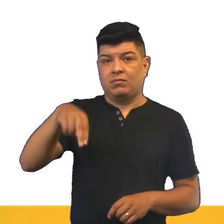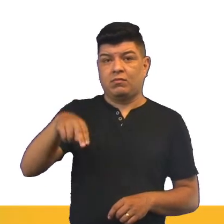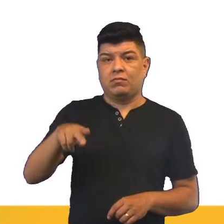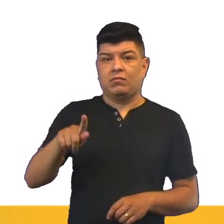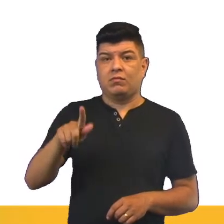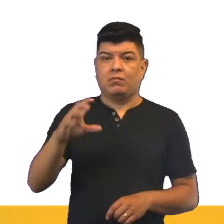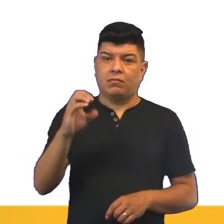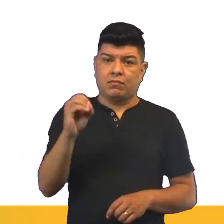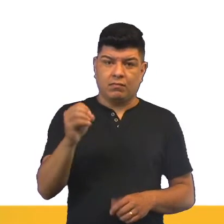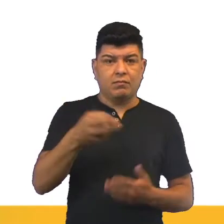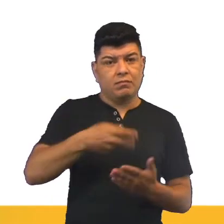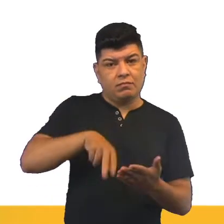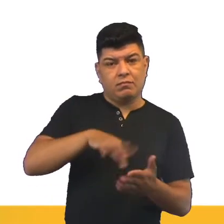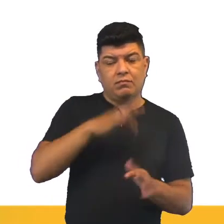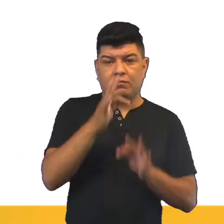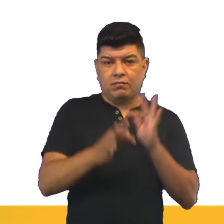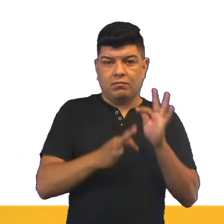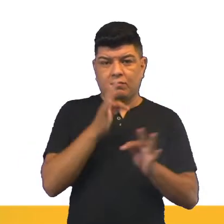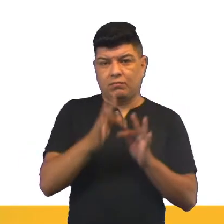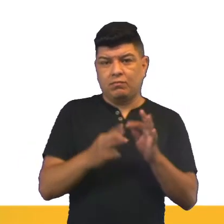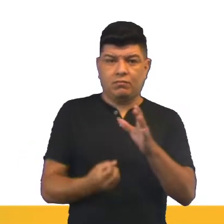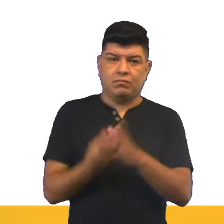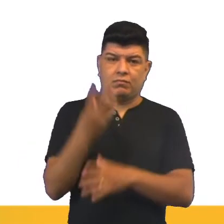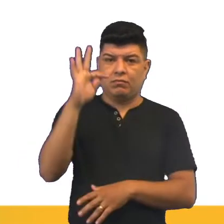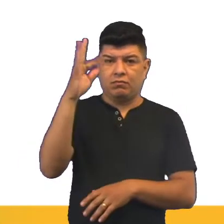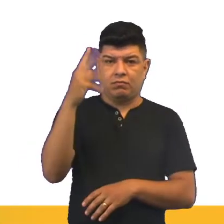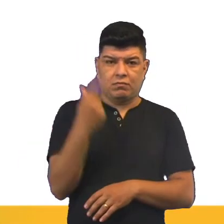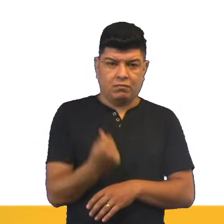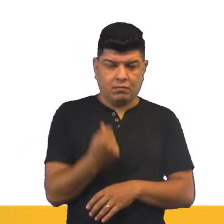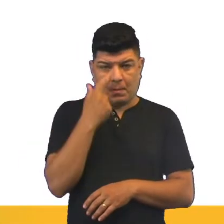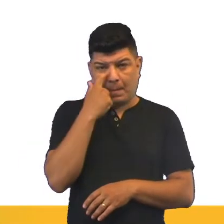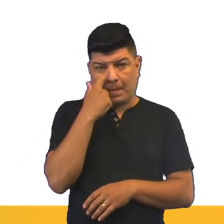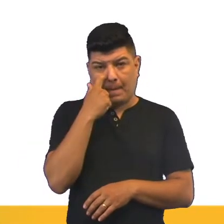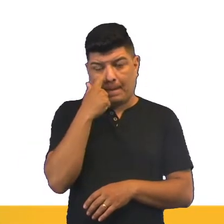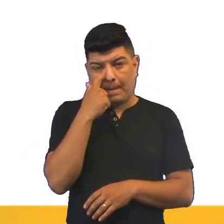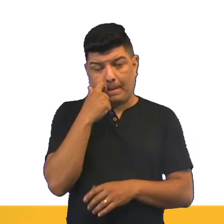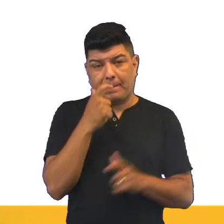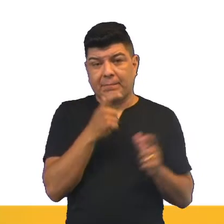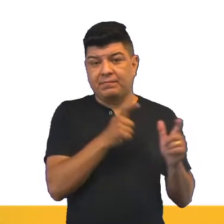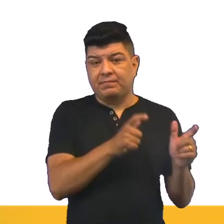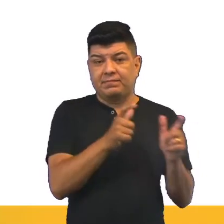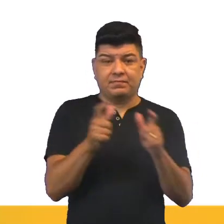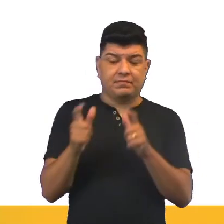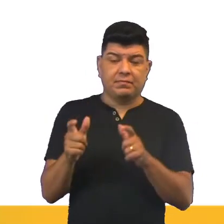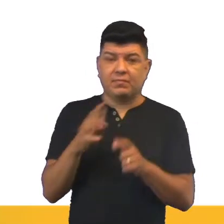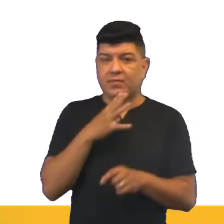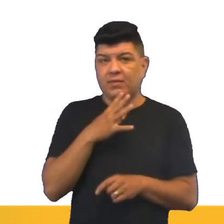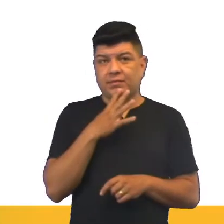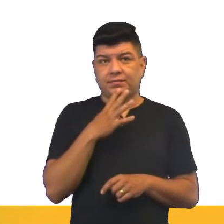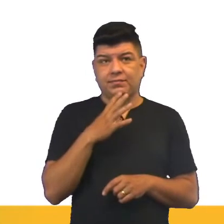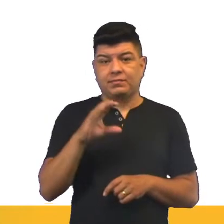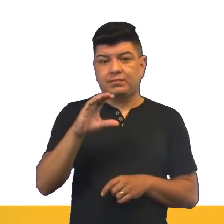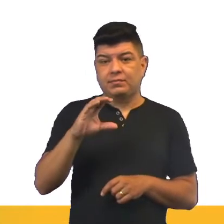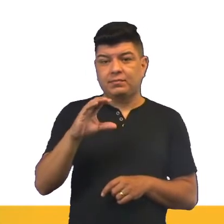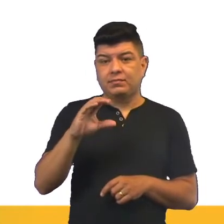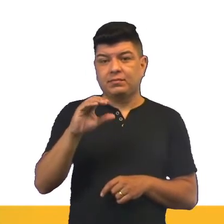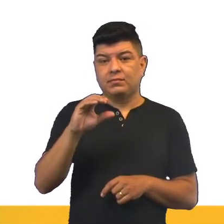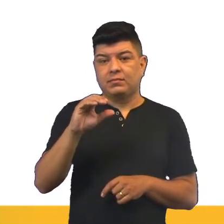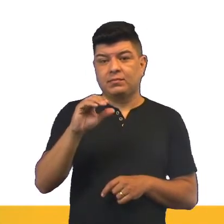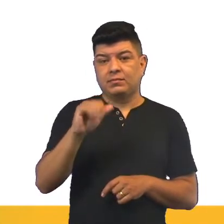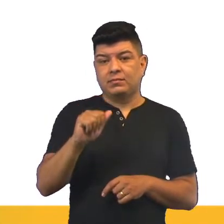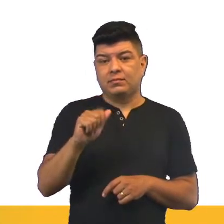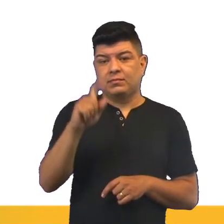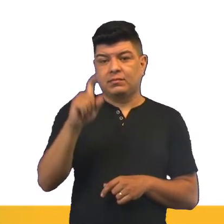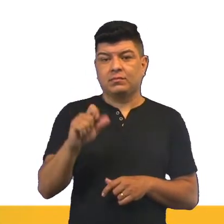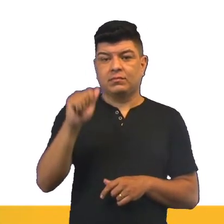é uma dança folclórica de origem africana, e em alguns lugares é conhecida pelo nome caxambu.